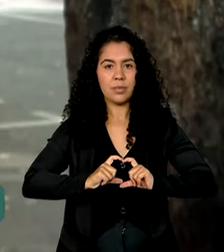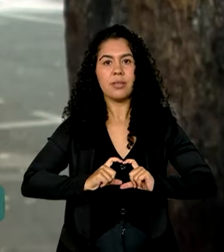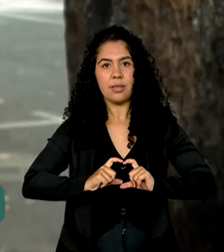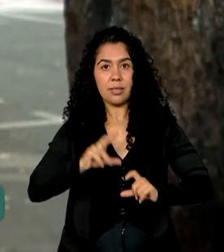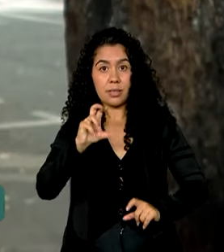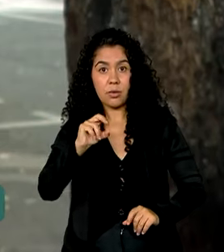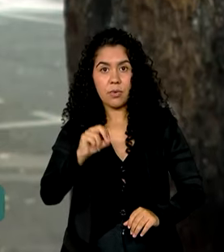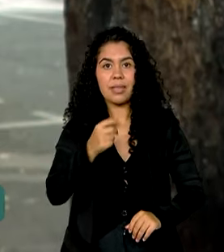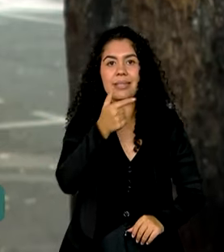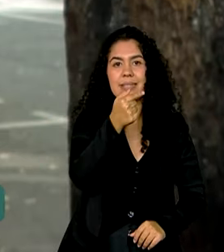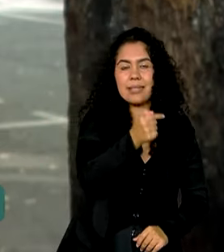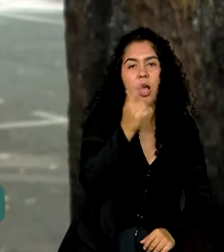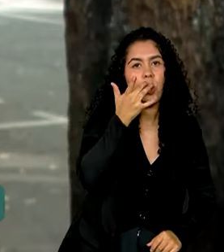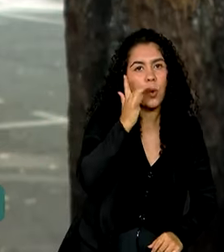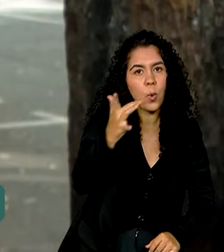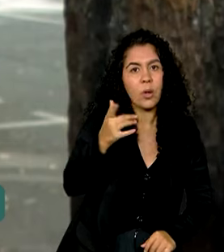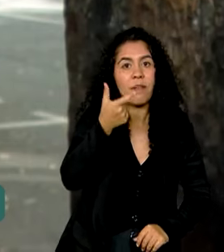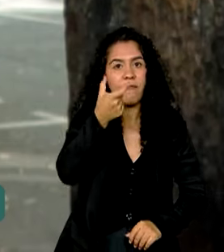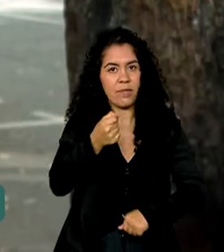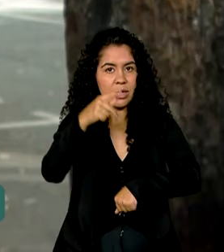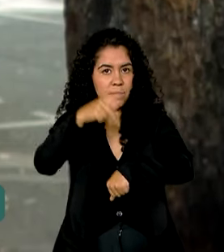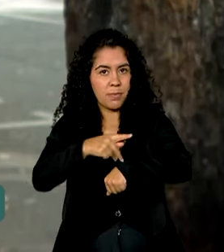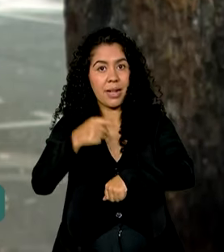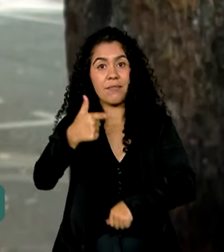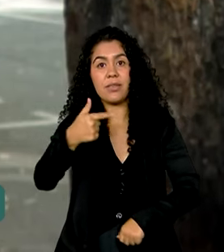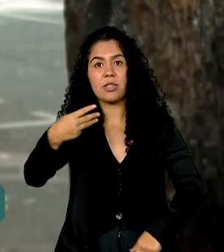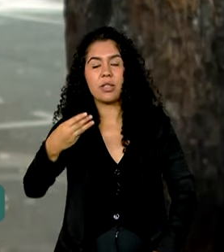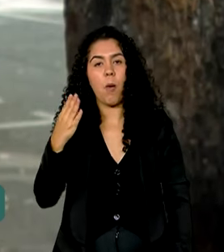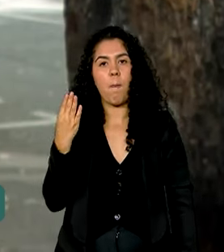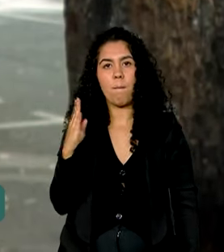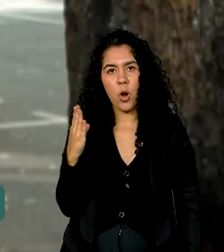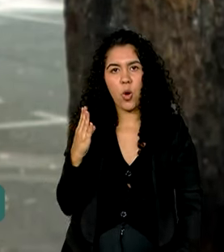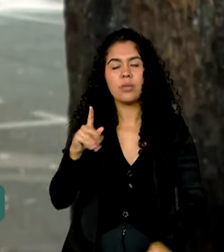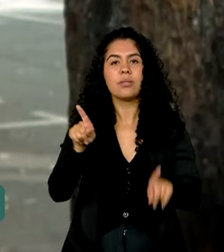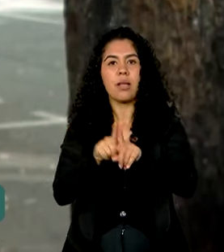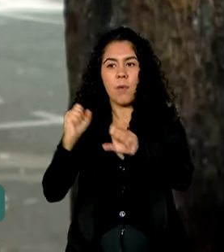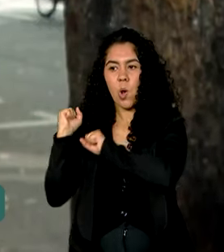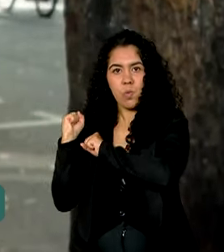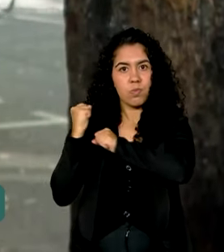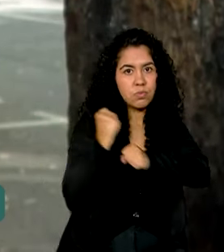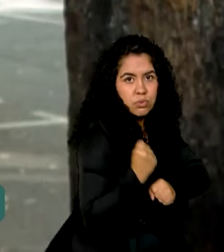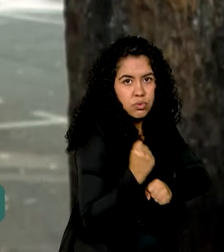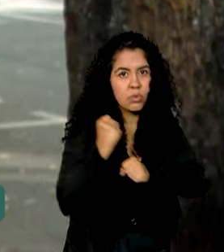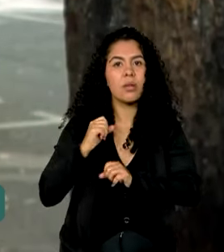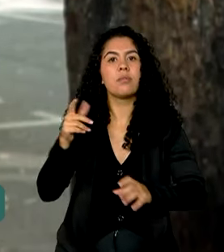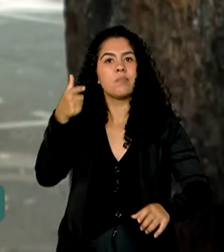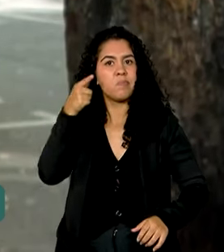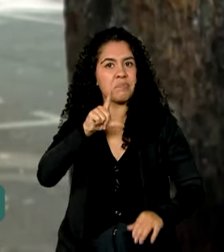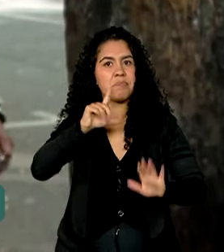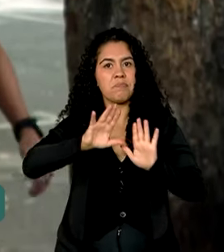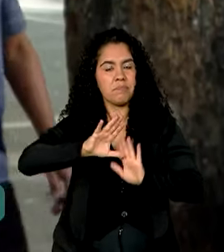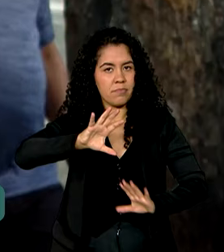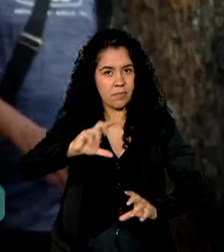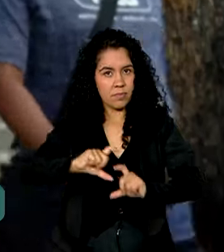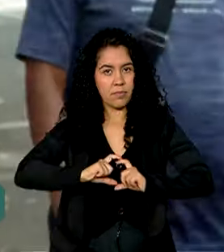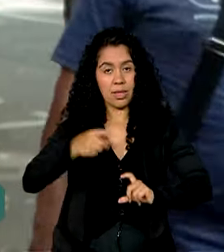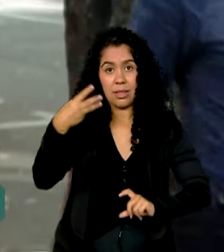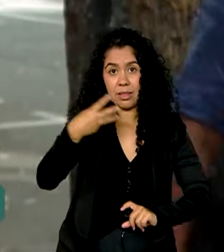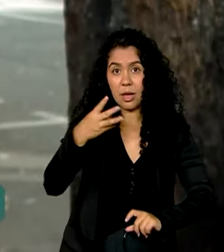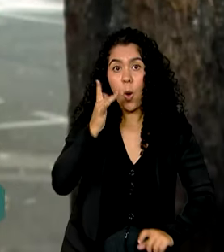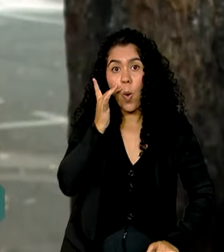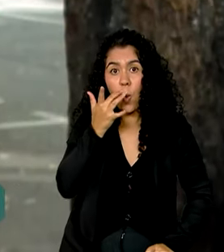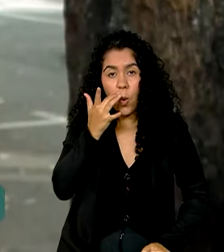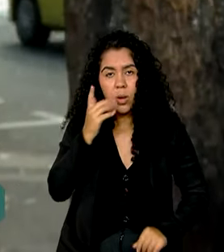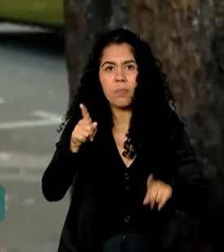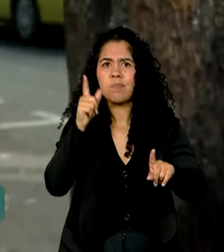ouro, 20 de prata e 23 de bronze. Teve destaque no judô com 3 medalhas de ouro, na natação com 2 medalhas de ouro e